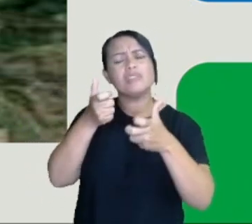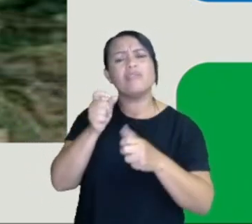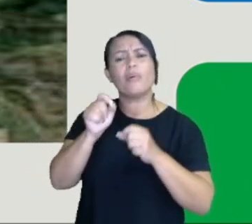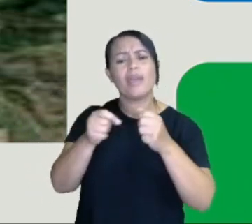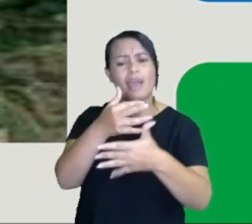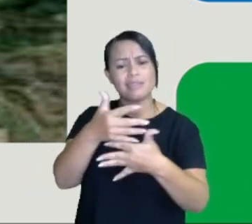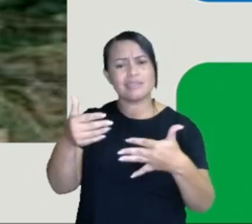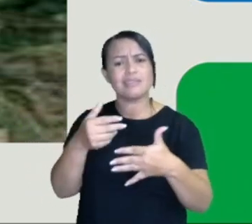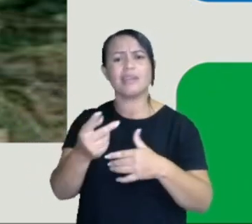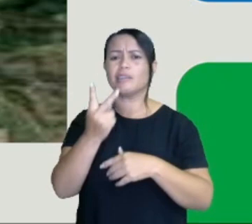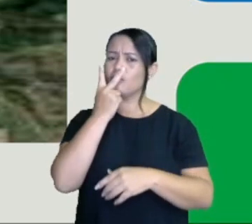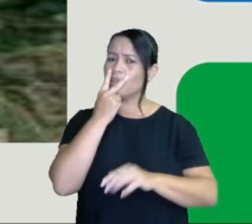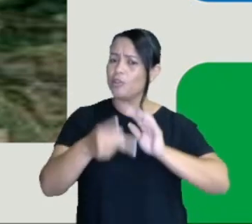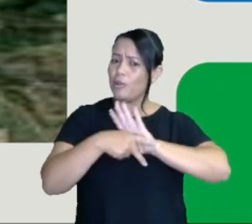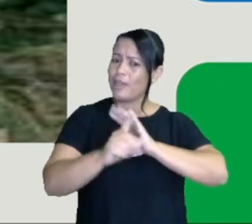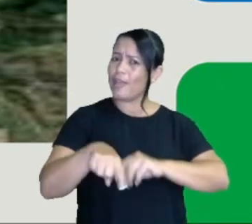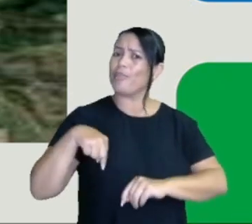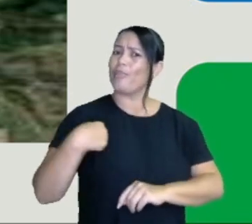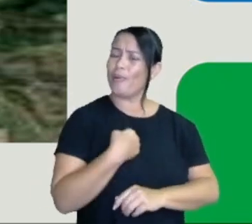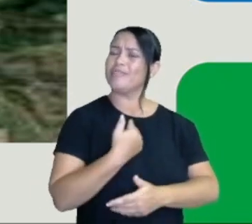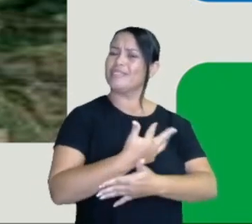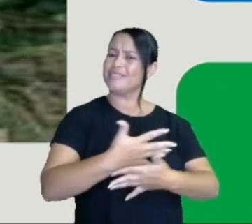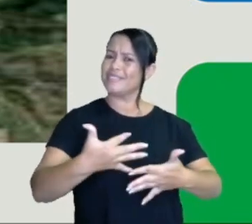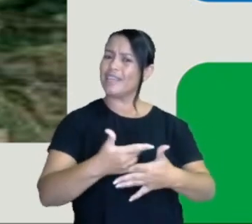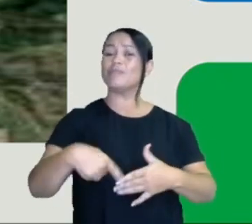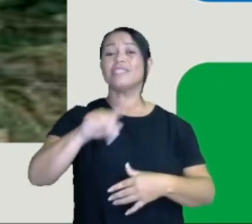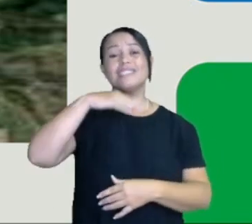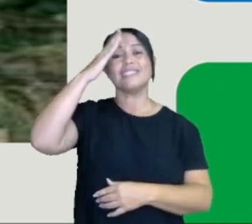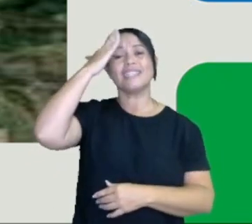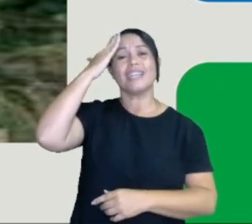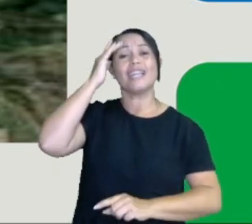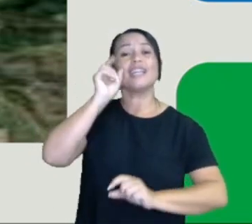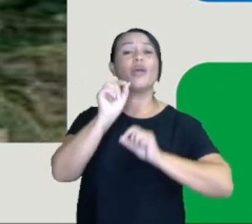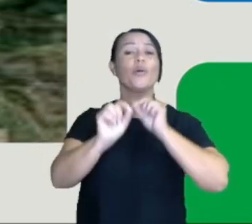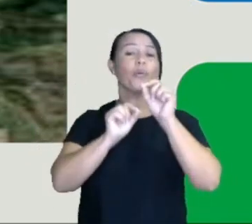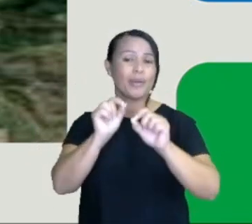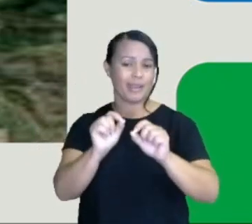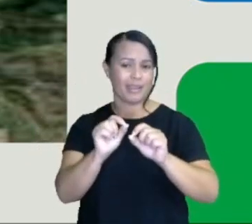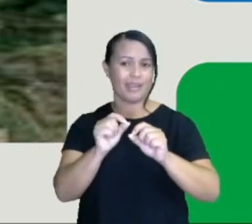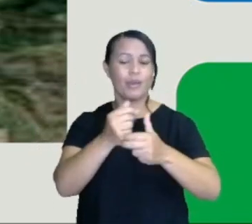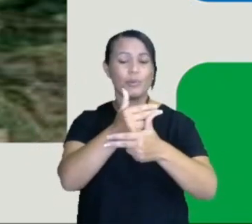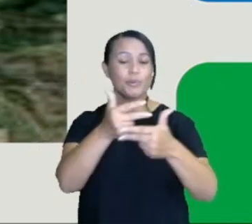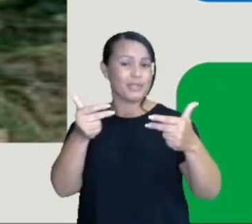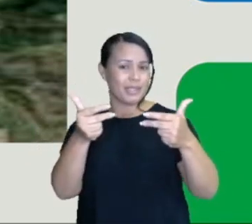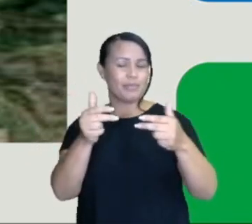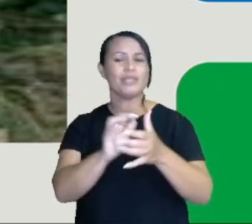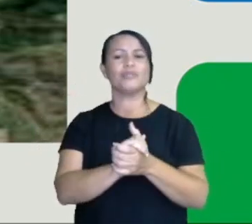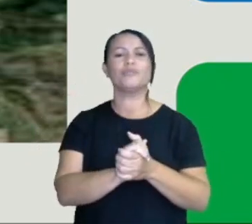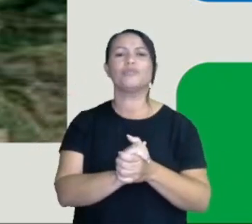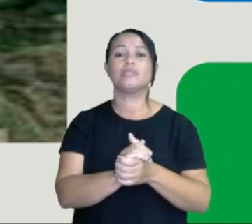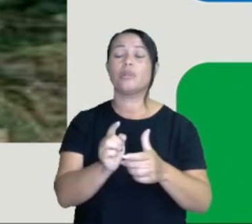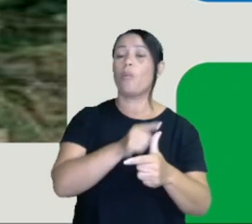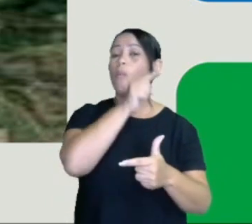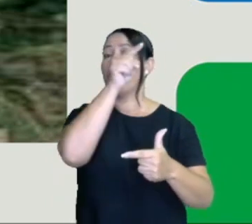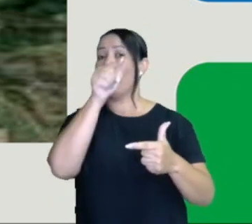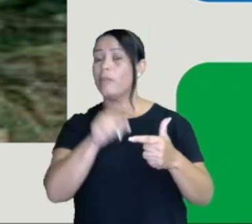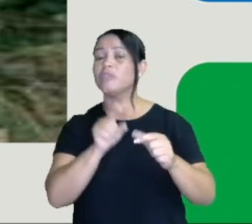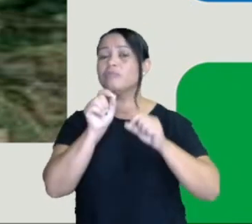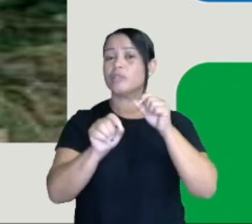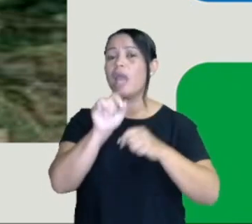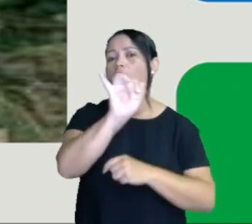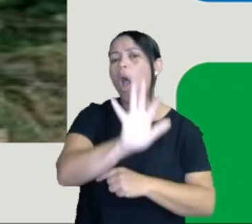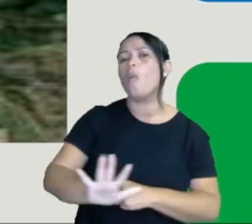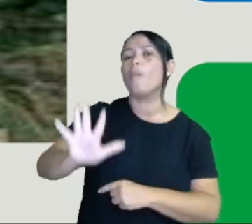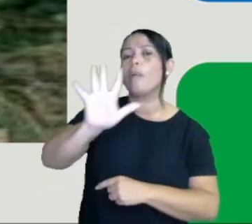de Santo Antão, que é a nossa cidade, para que a gente possa entender a questão dos elementos. Então, mais uma vez, essa imagem é